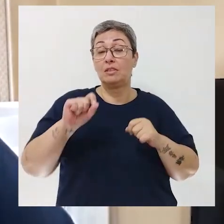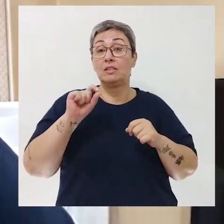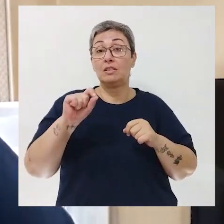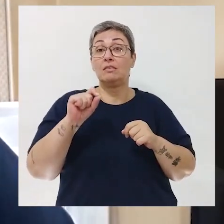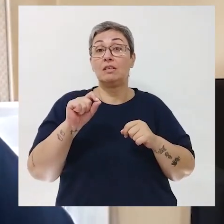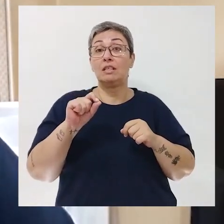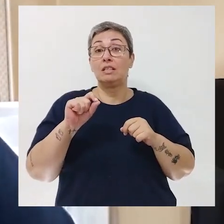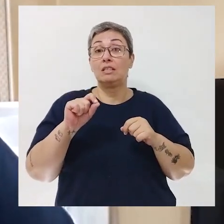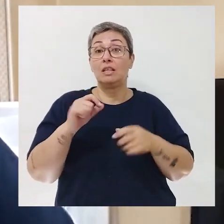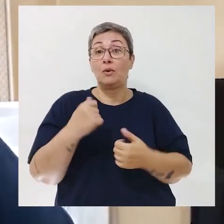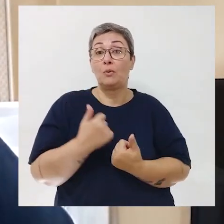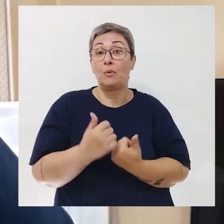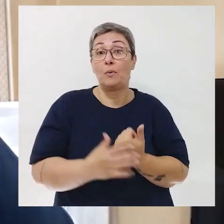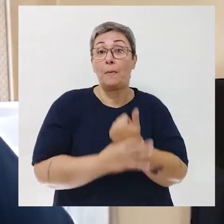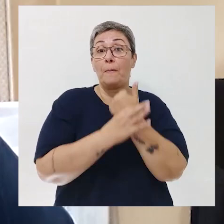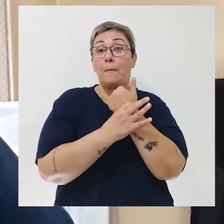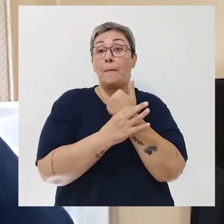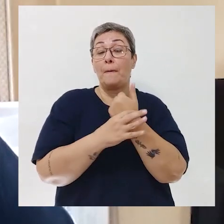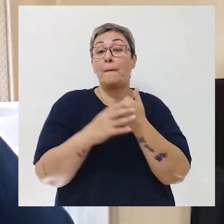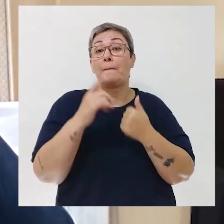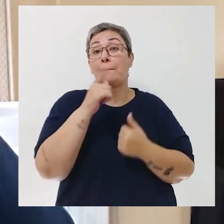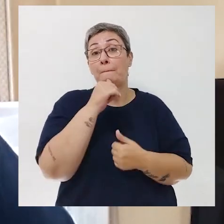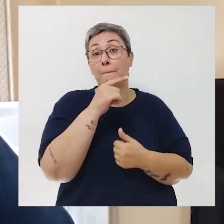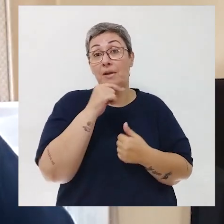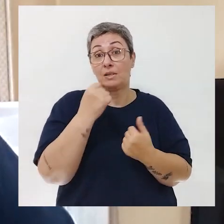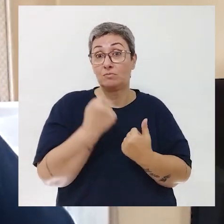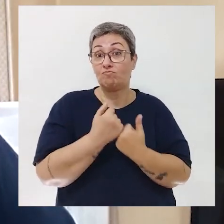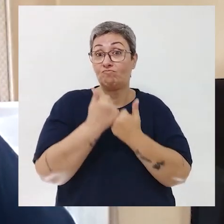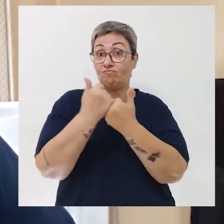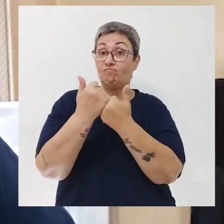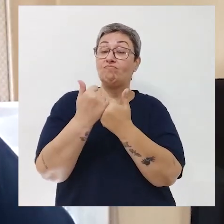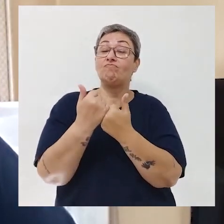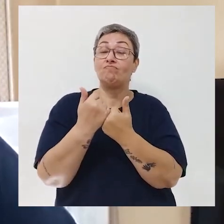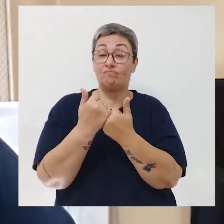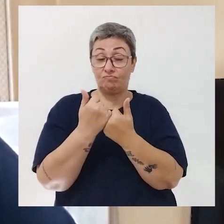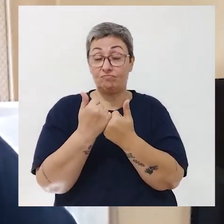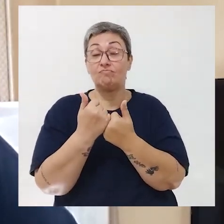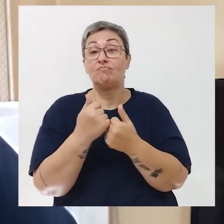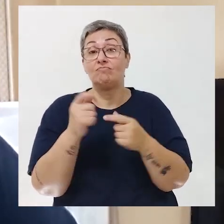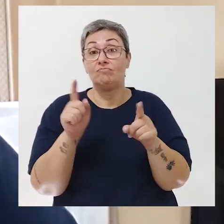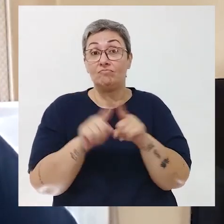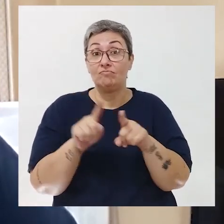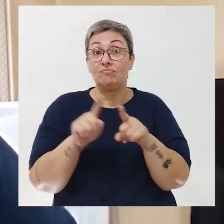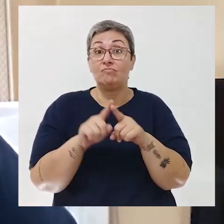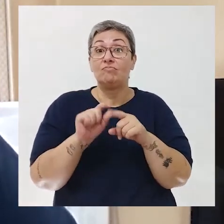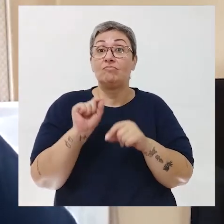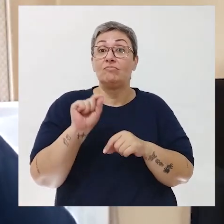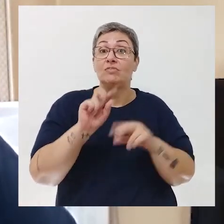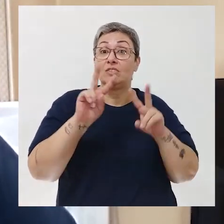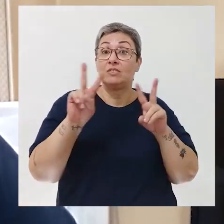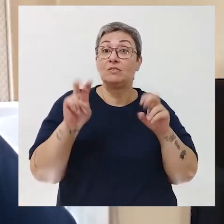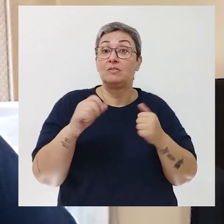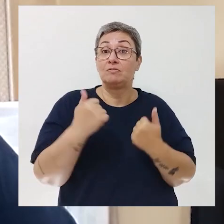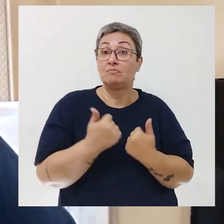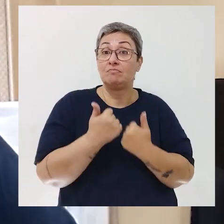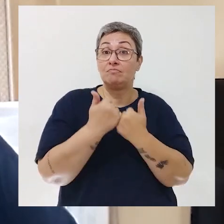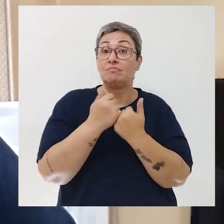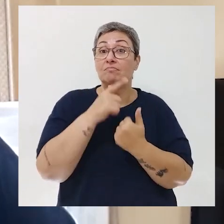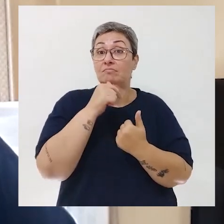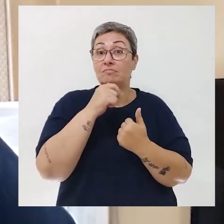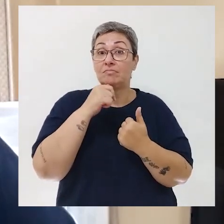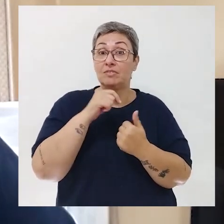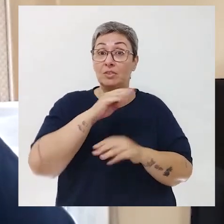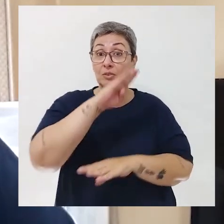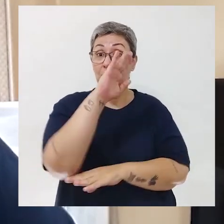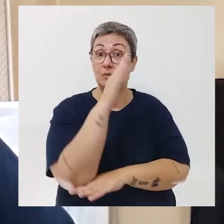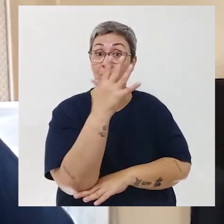sobre a preservação da água, né? e essa questão da preservação da água